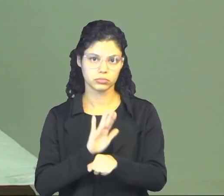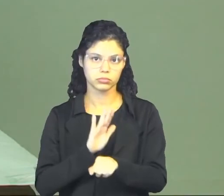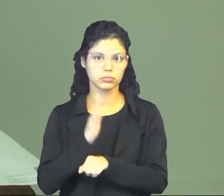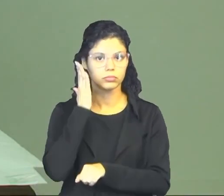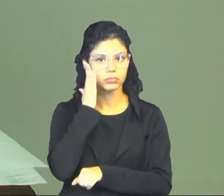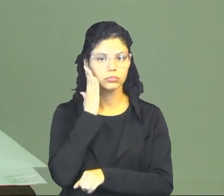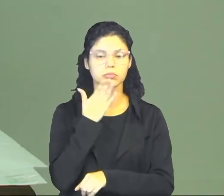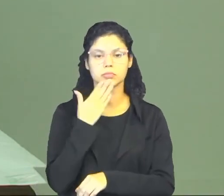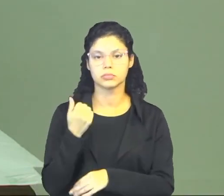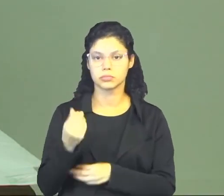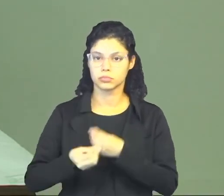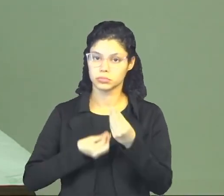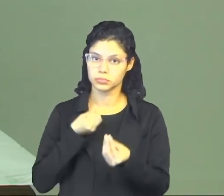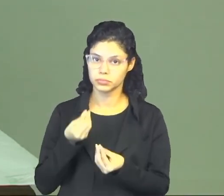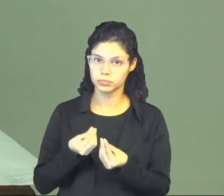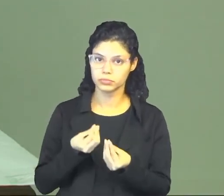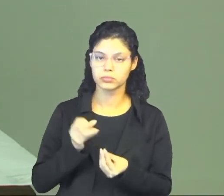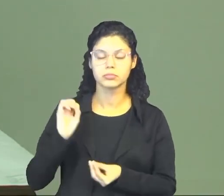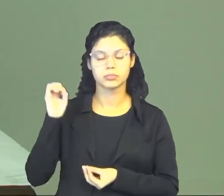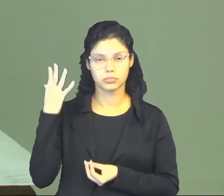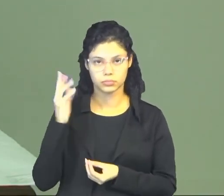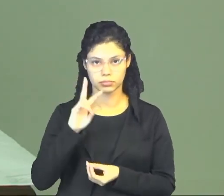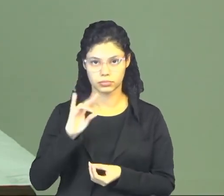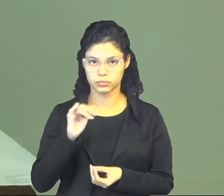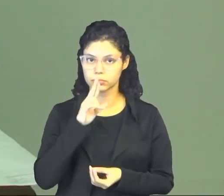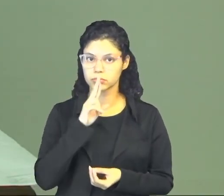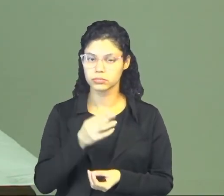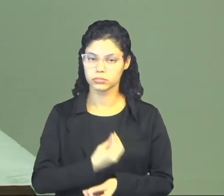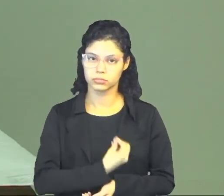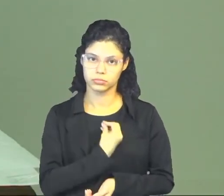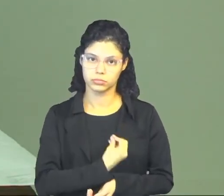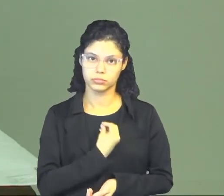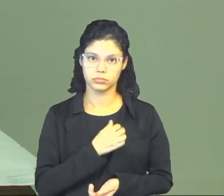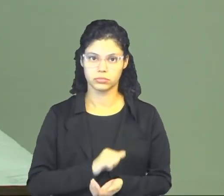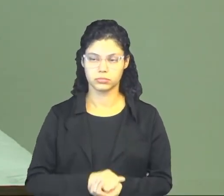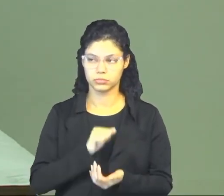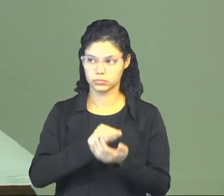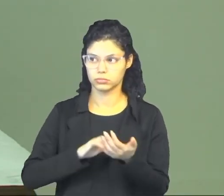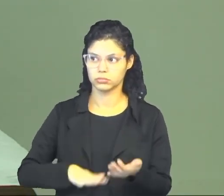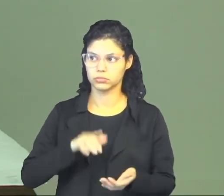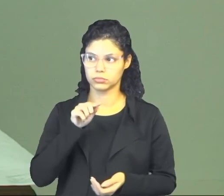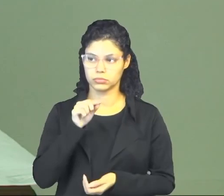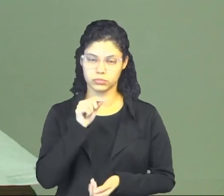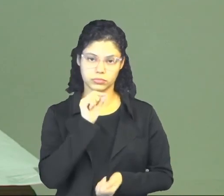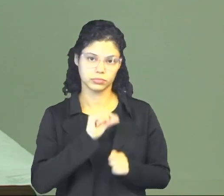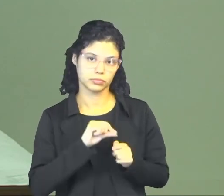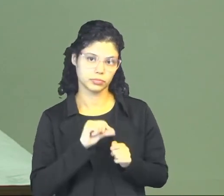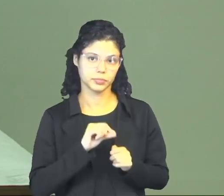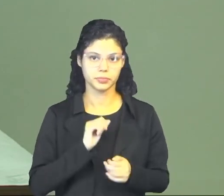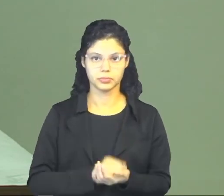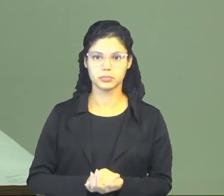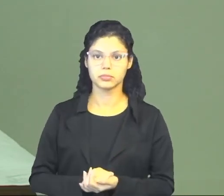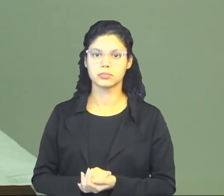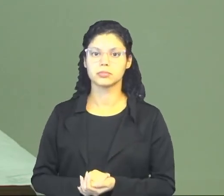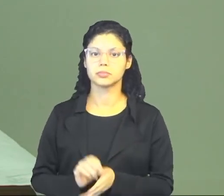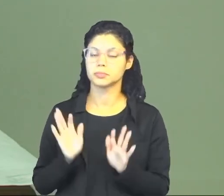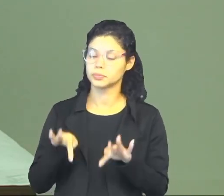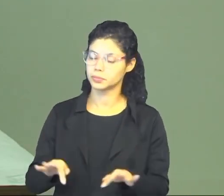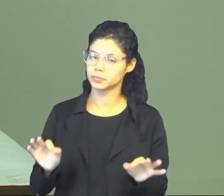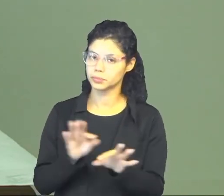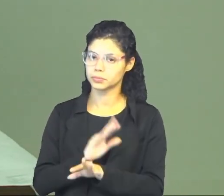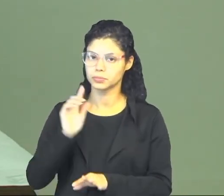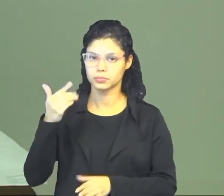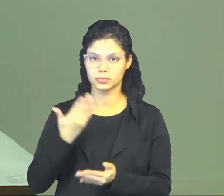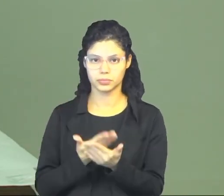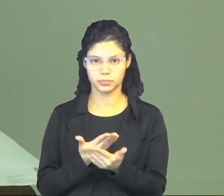compreender como efetuar da maneira correta os cálculos presentes na atividade ali que você está realizando, tá bom? Eu fico por aqui, te aguardo